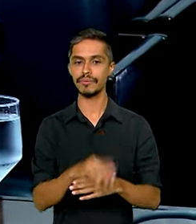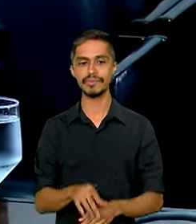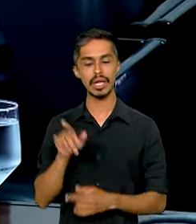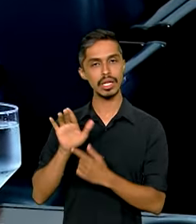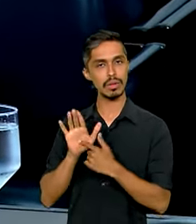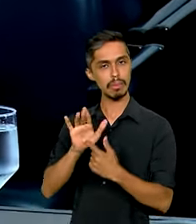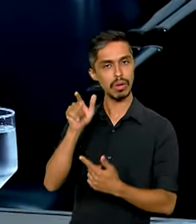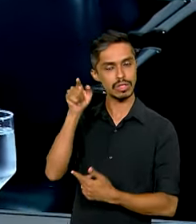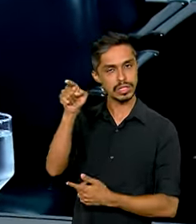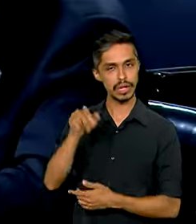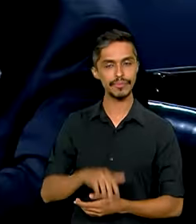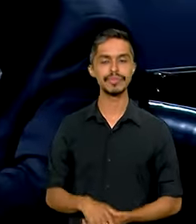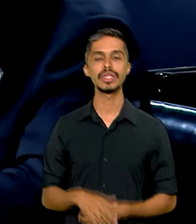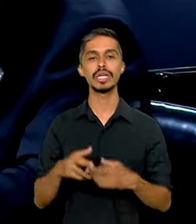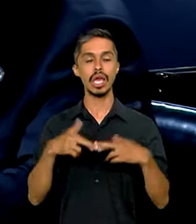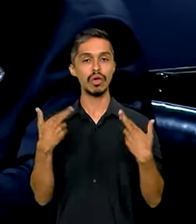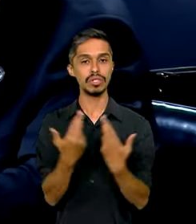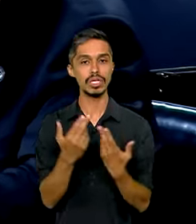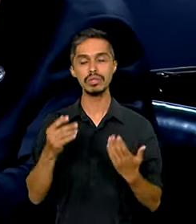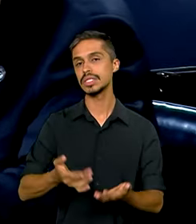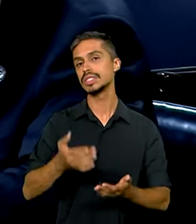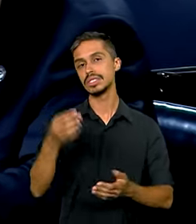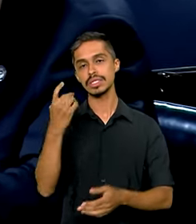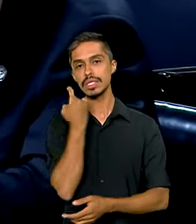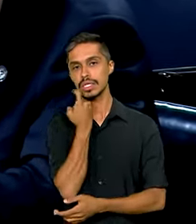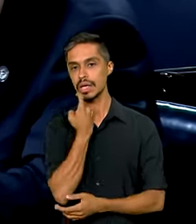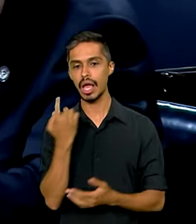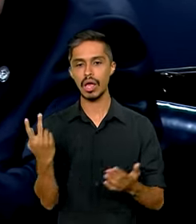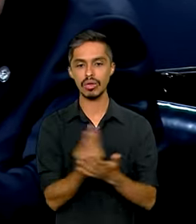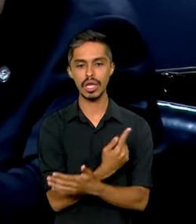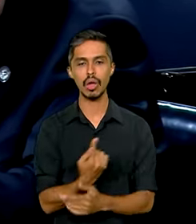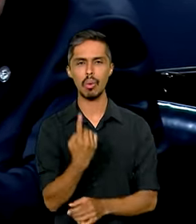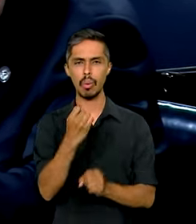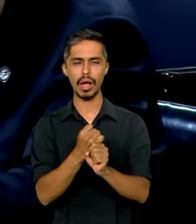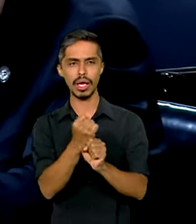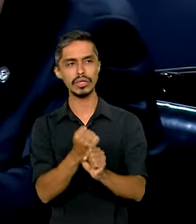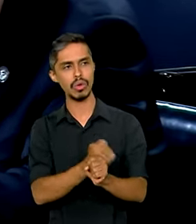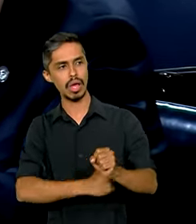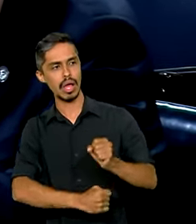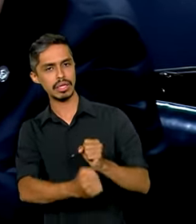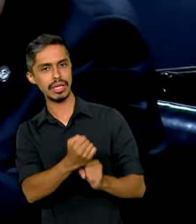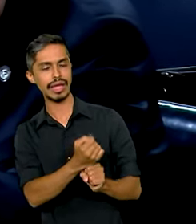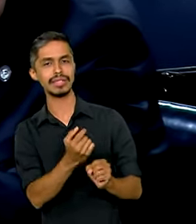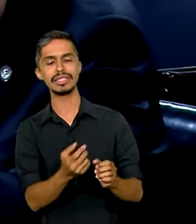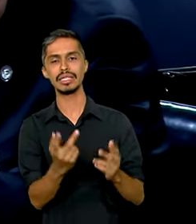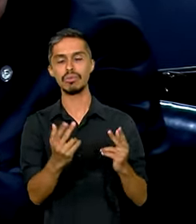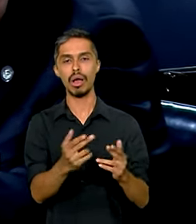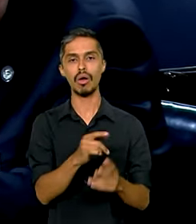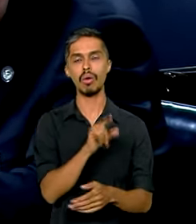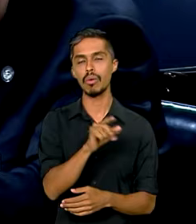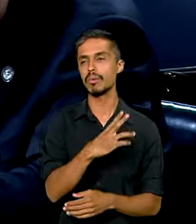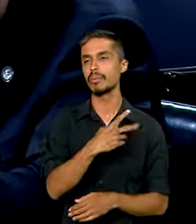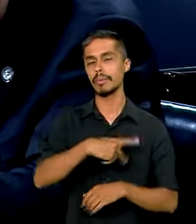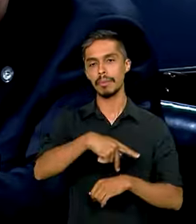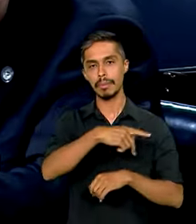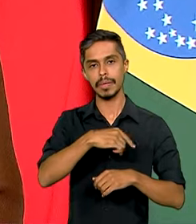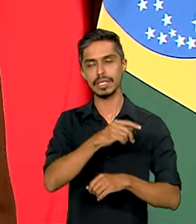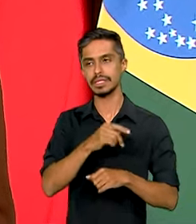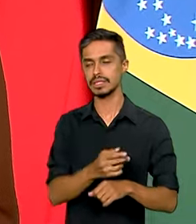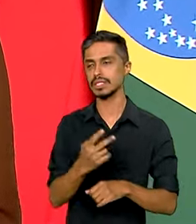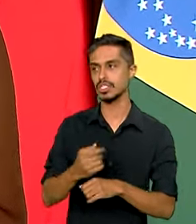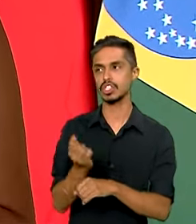reunião desta sexta-feira ocorre quase um ano depois da visita do presidente Lula ao país